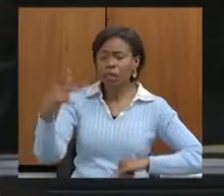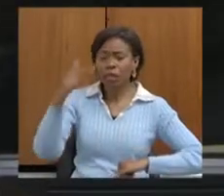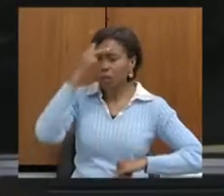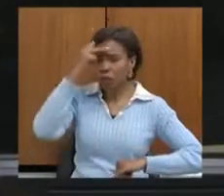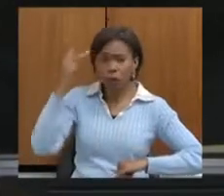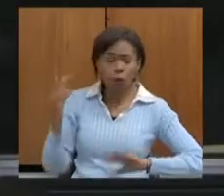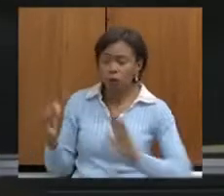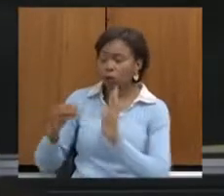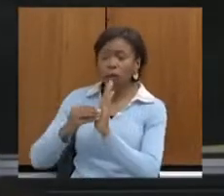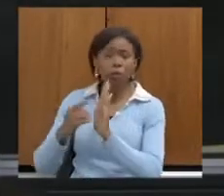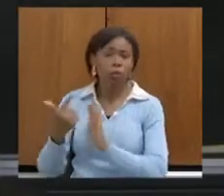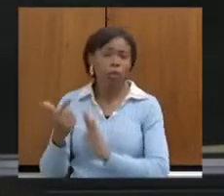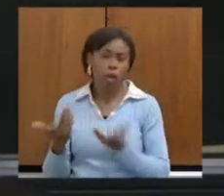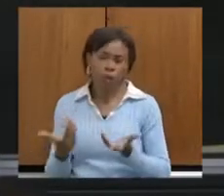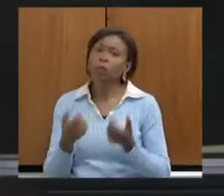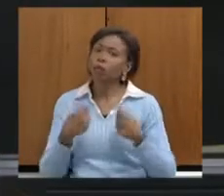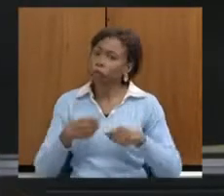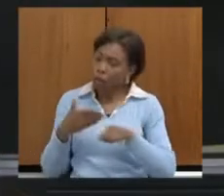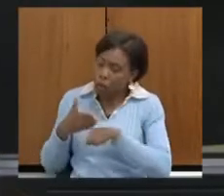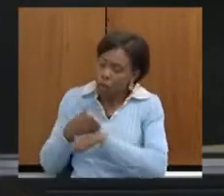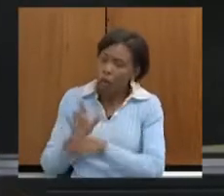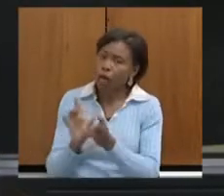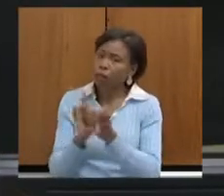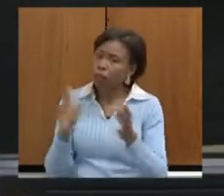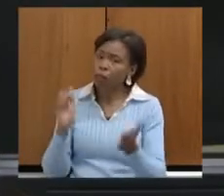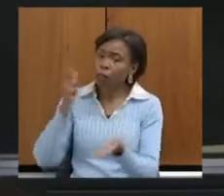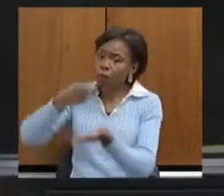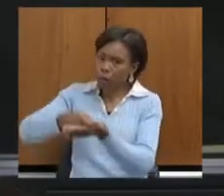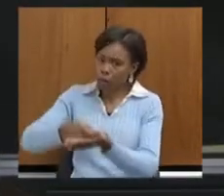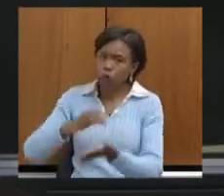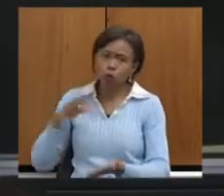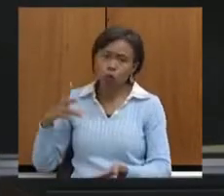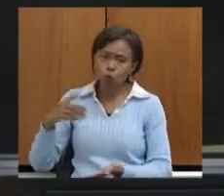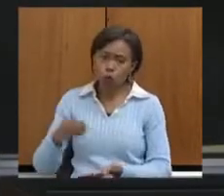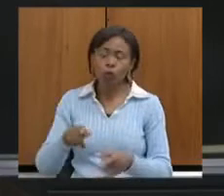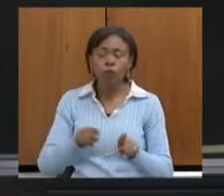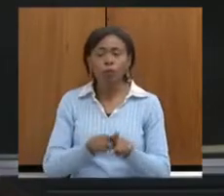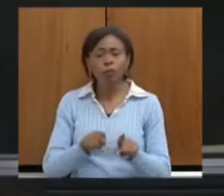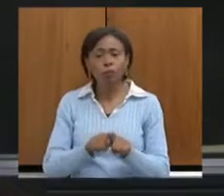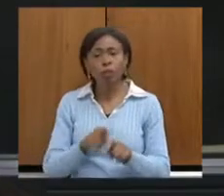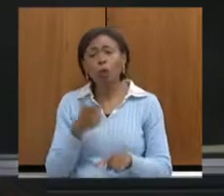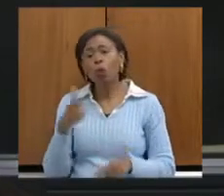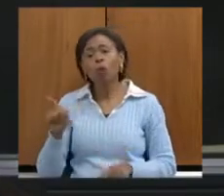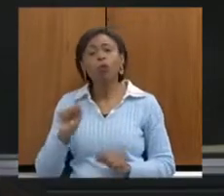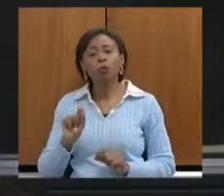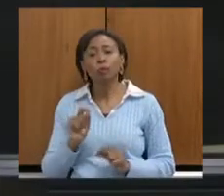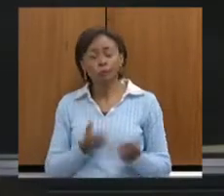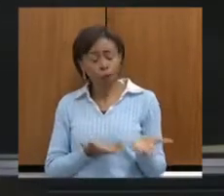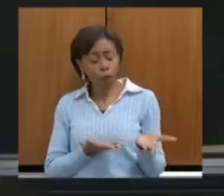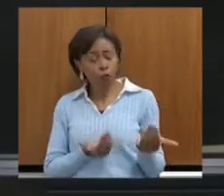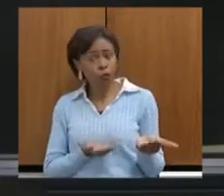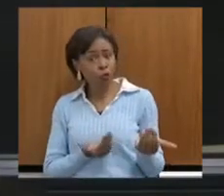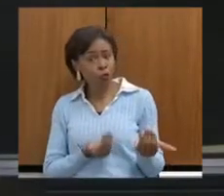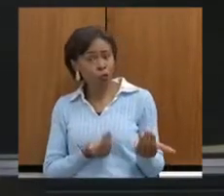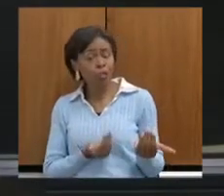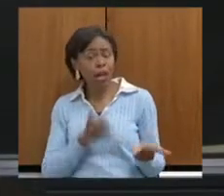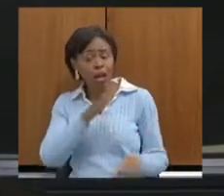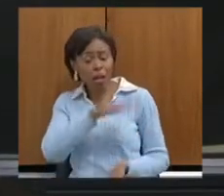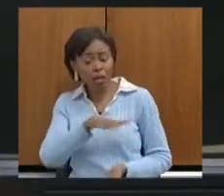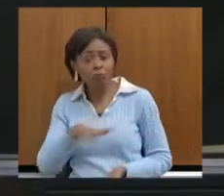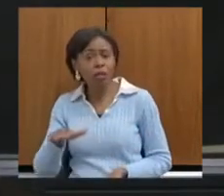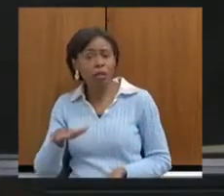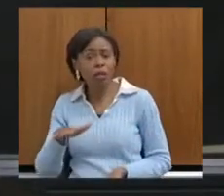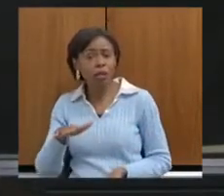sejam reconhecidos e pagos e a infância EA Juventude o conto a